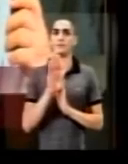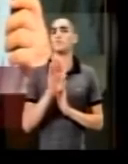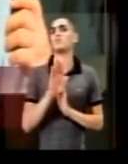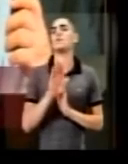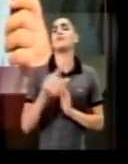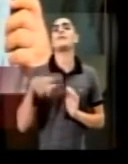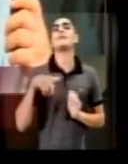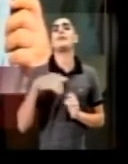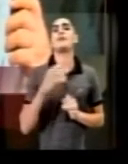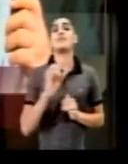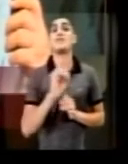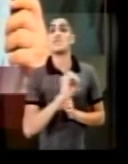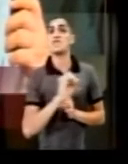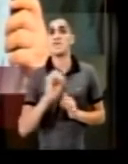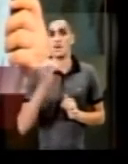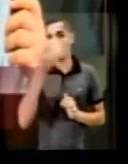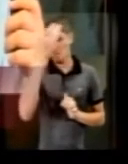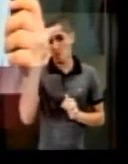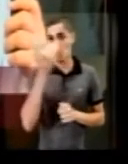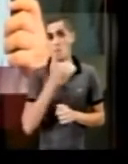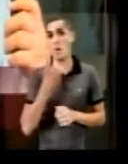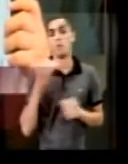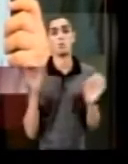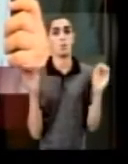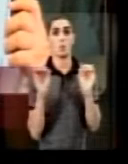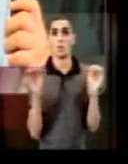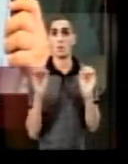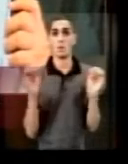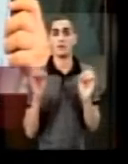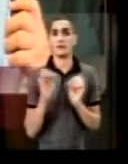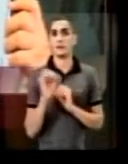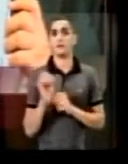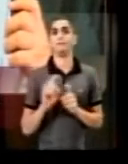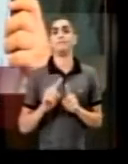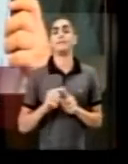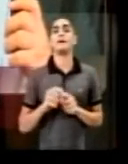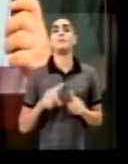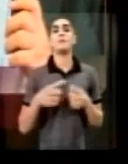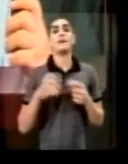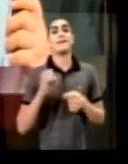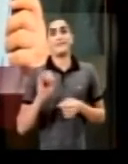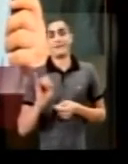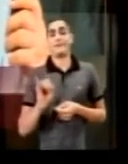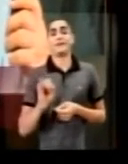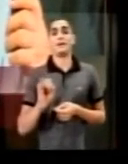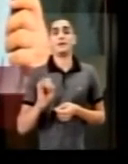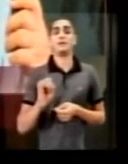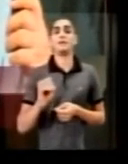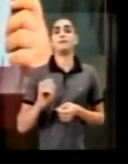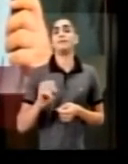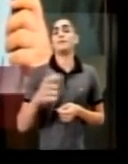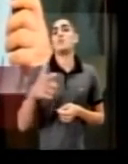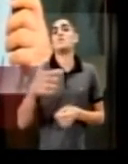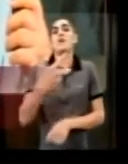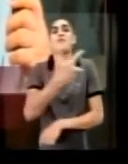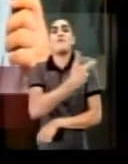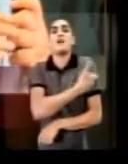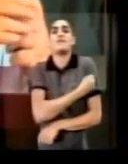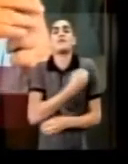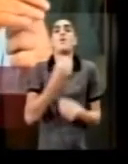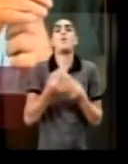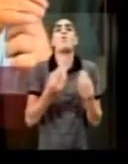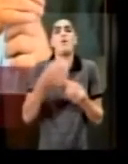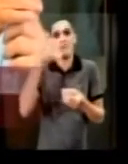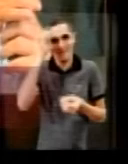Porém, enquanto não tiver uma vacina, nós teremos um número de óbitos